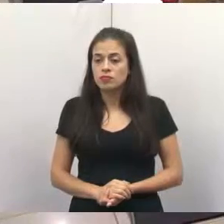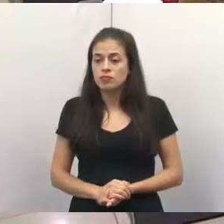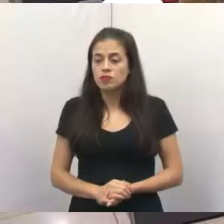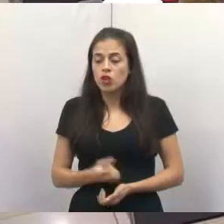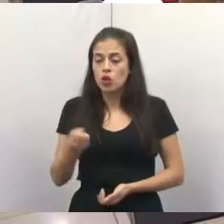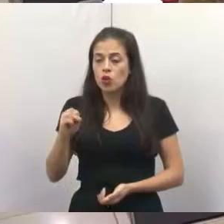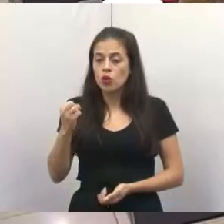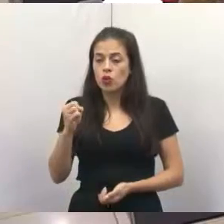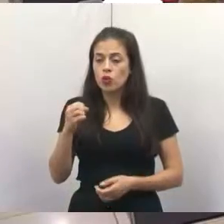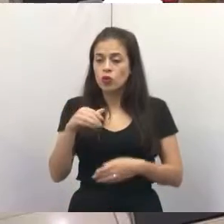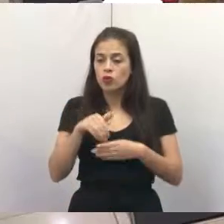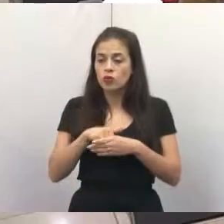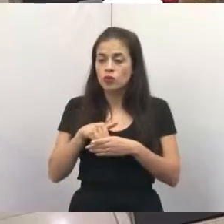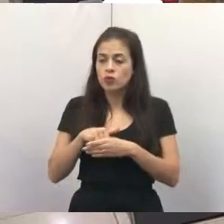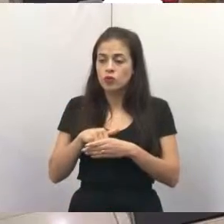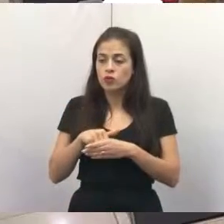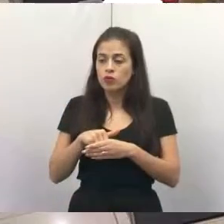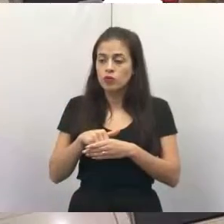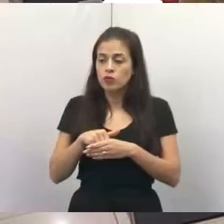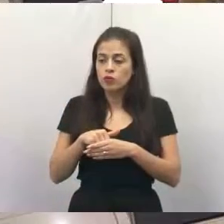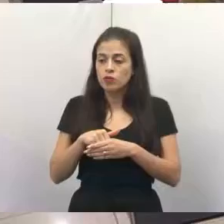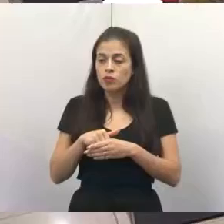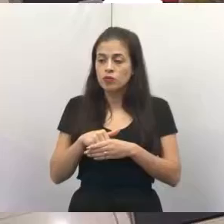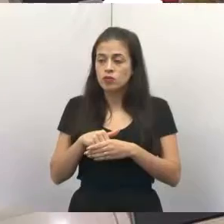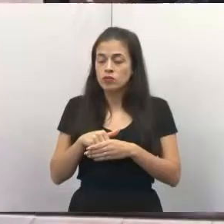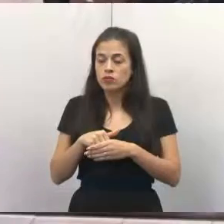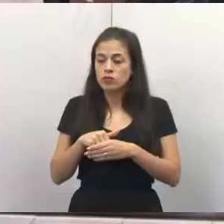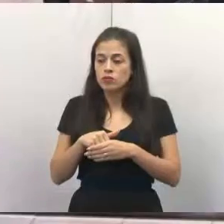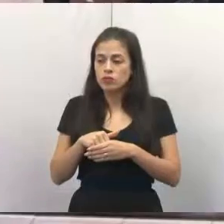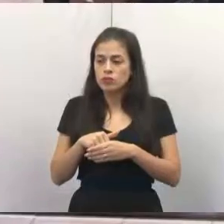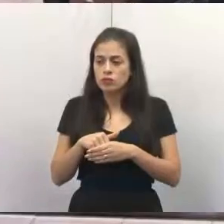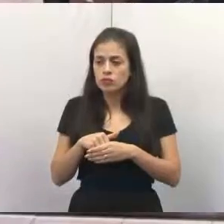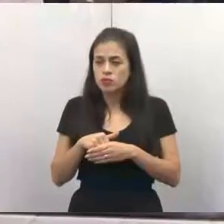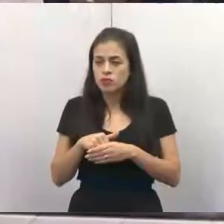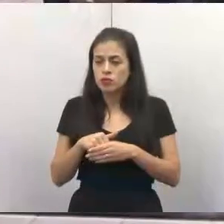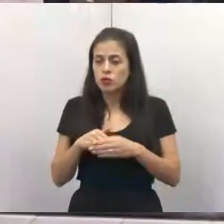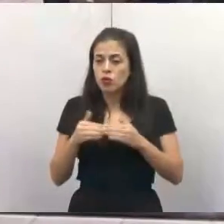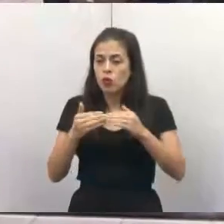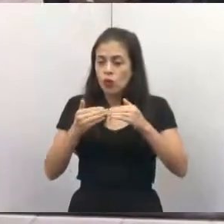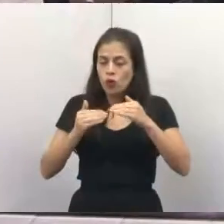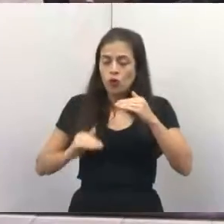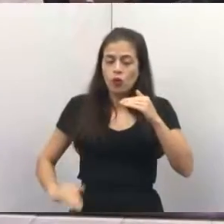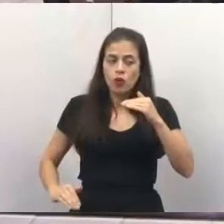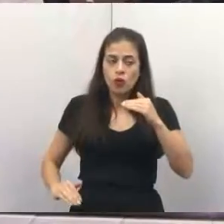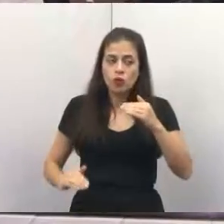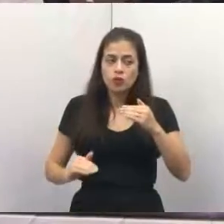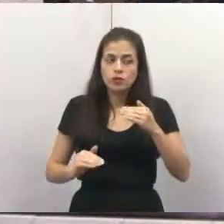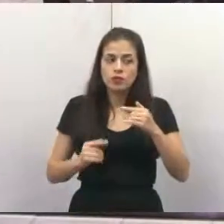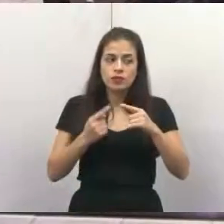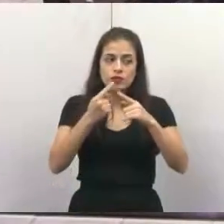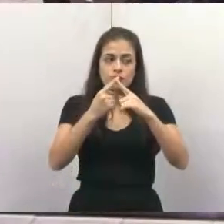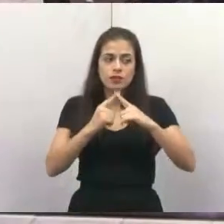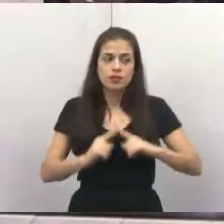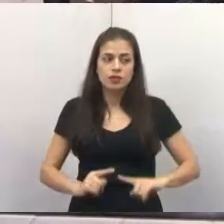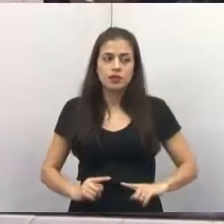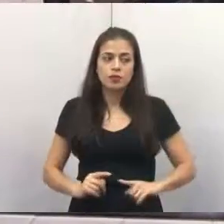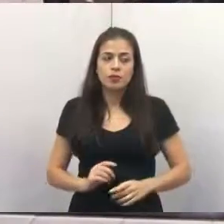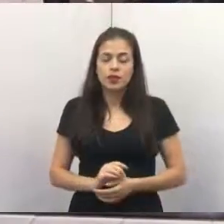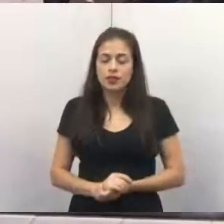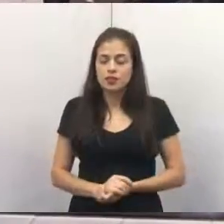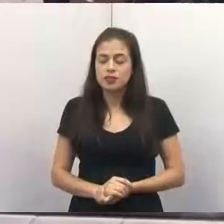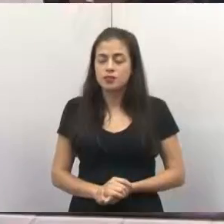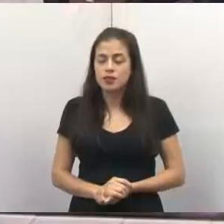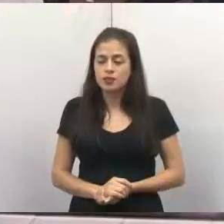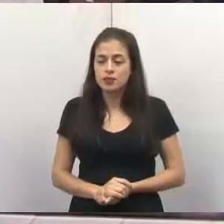Oito votos a favor da supressão, contra a supressão. Então, mantém o